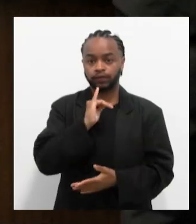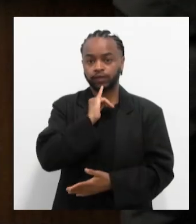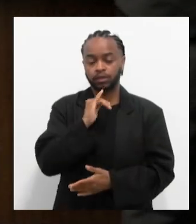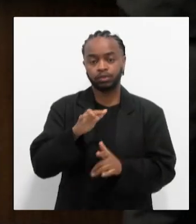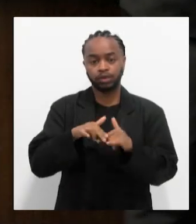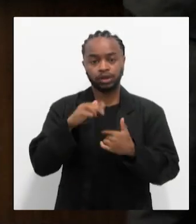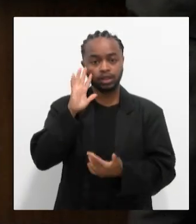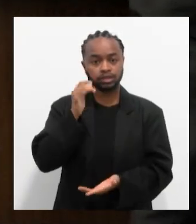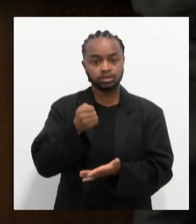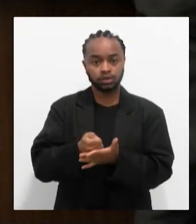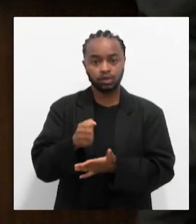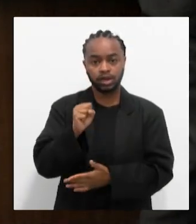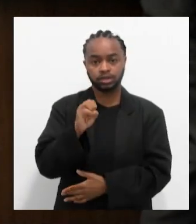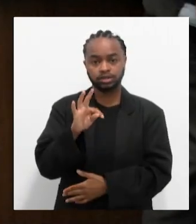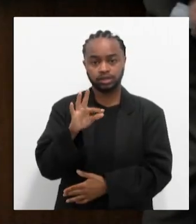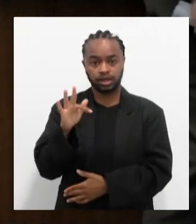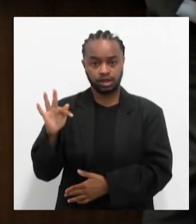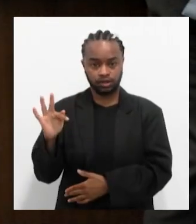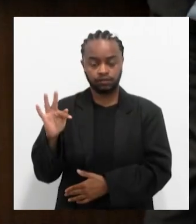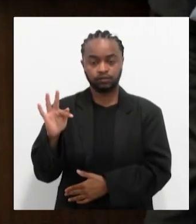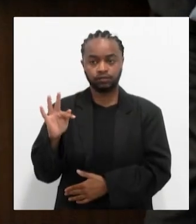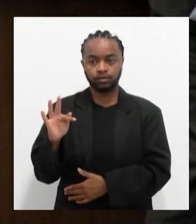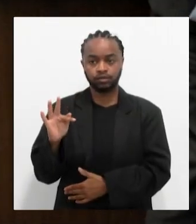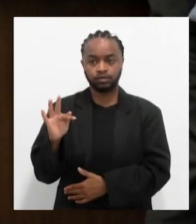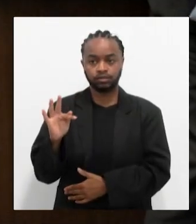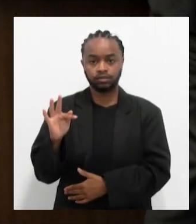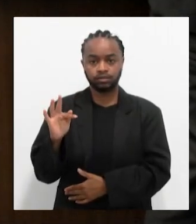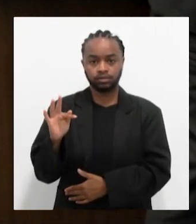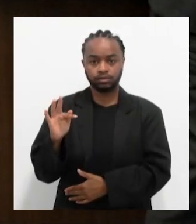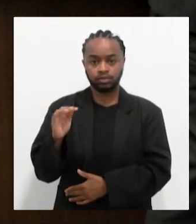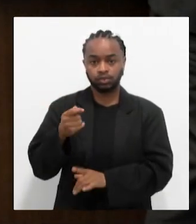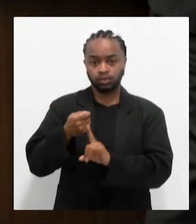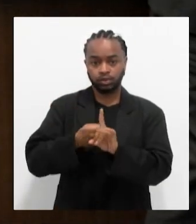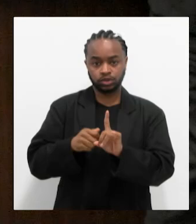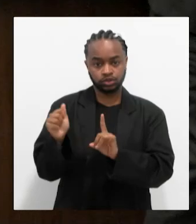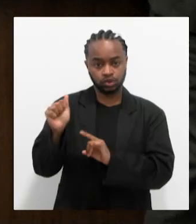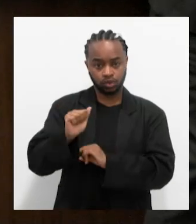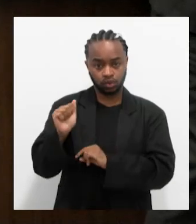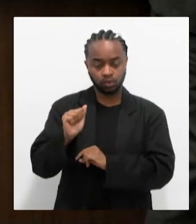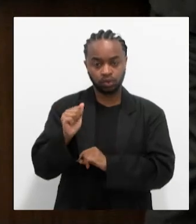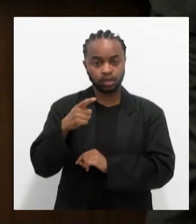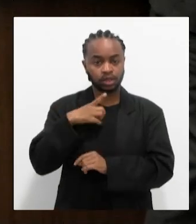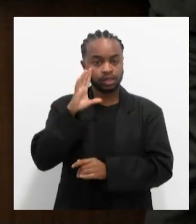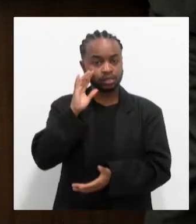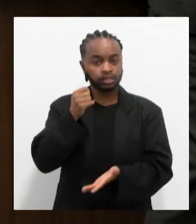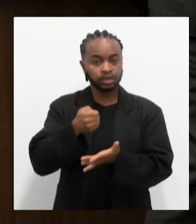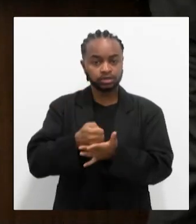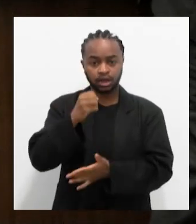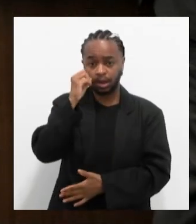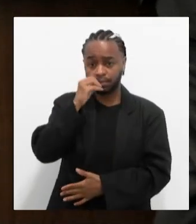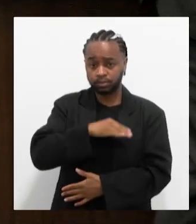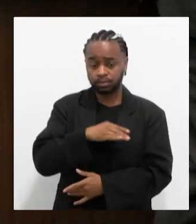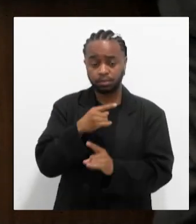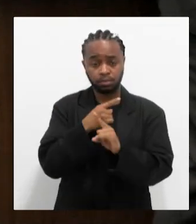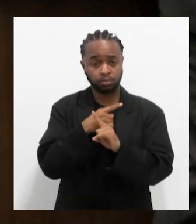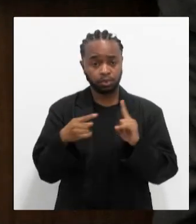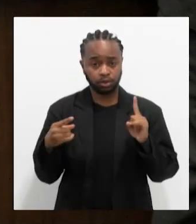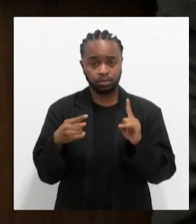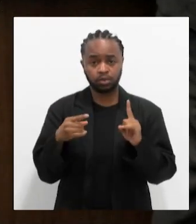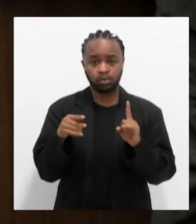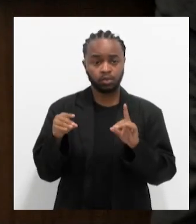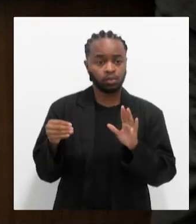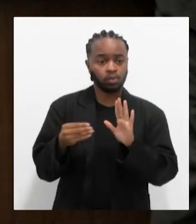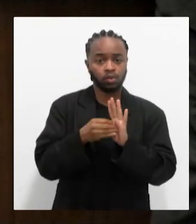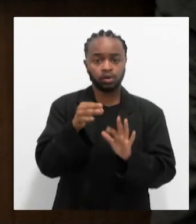Supremo Tribunal Federal, presidente, em agosto, uma decisão absurda que proibiu a